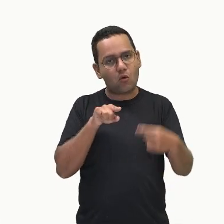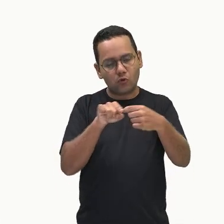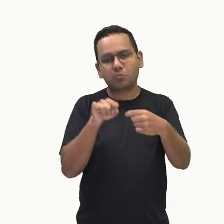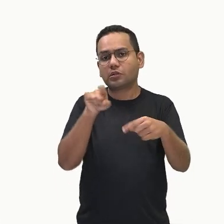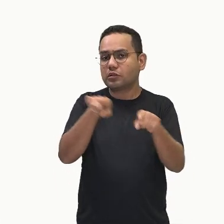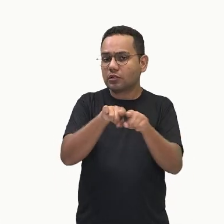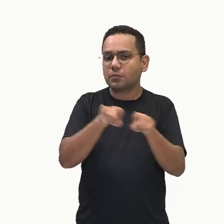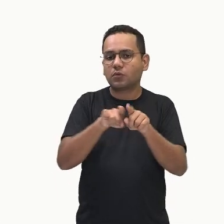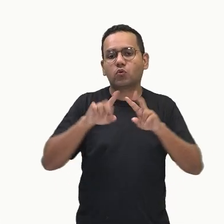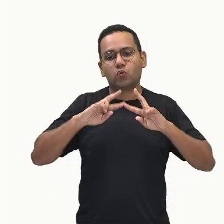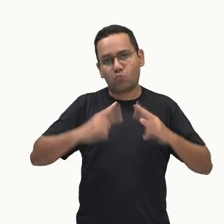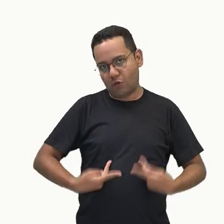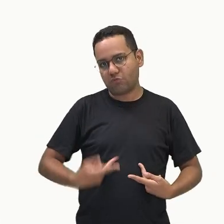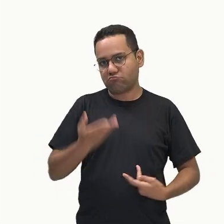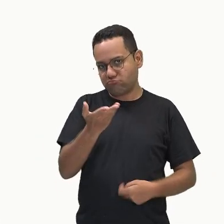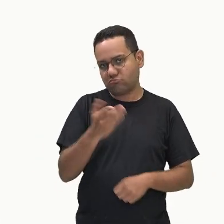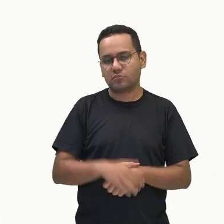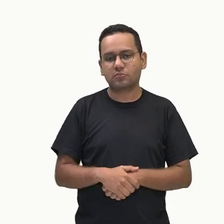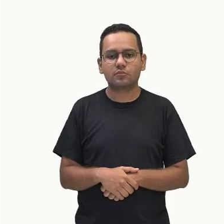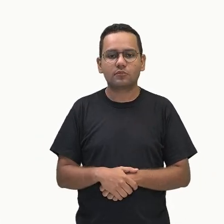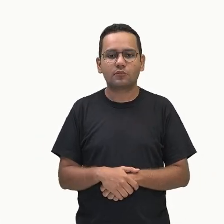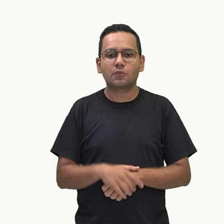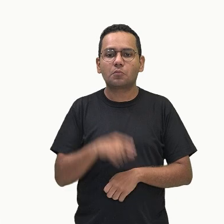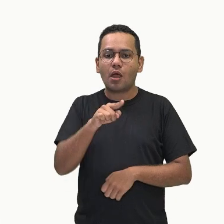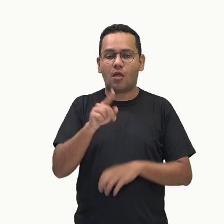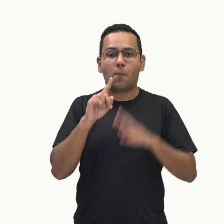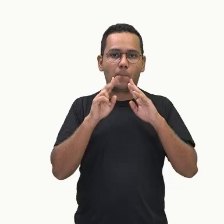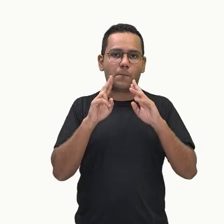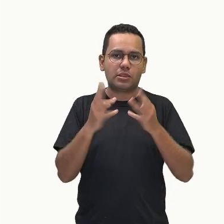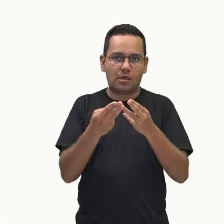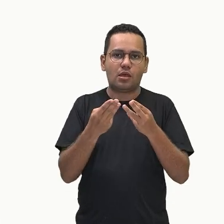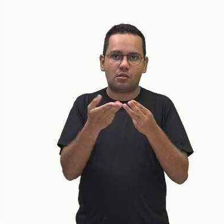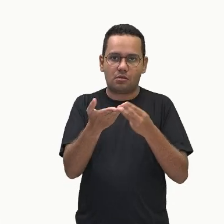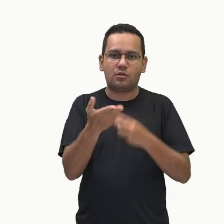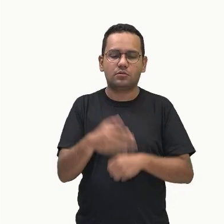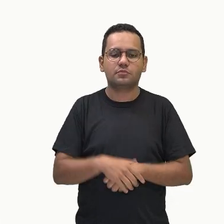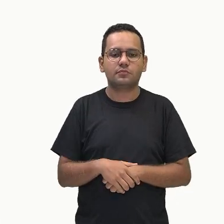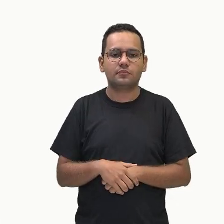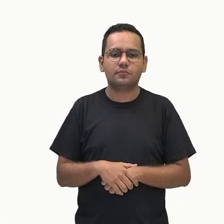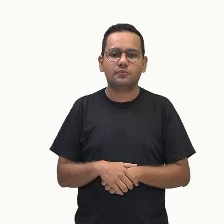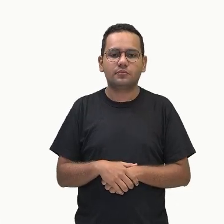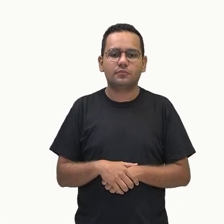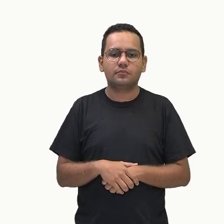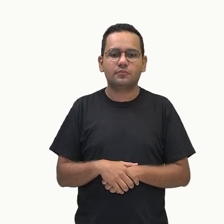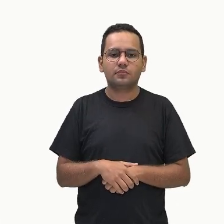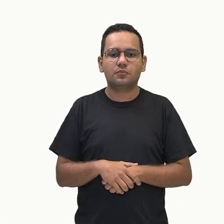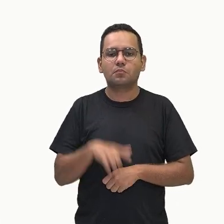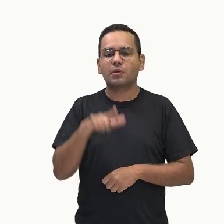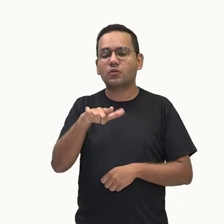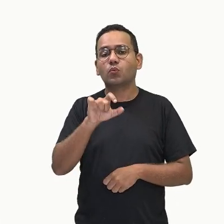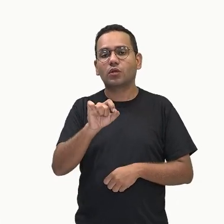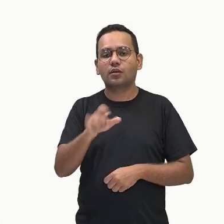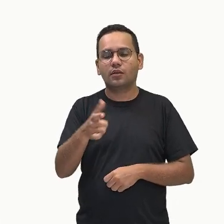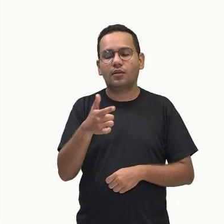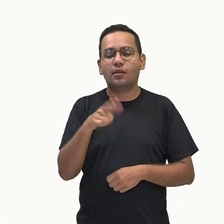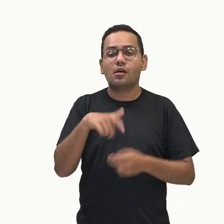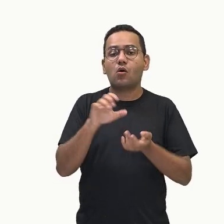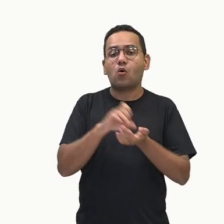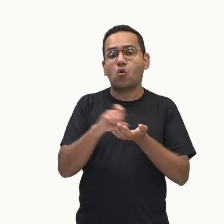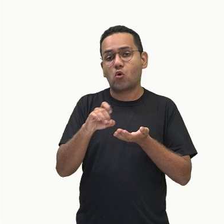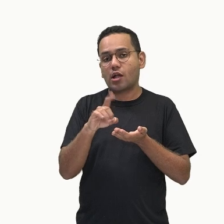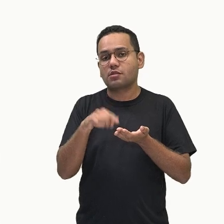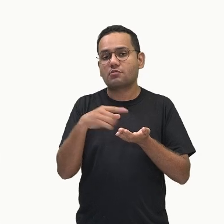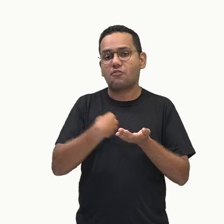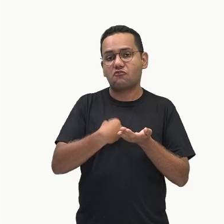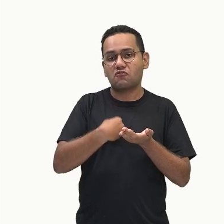lado aqui. E eles são matéria. Só que aqui nós temos exemplos de matéria orgânica, aquela que apresenta